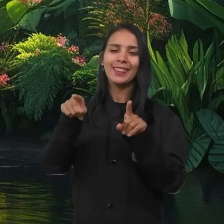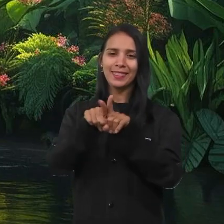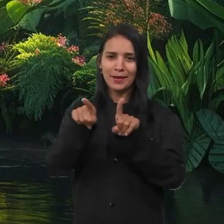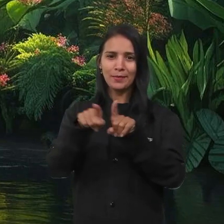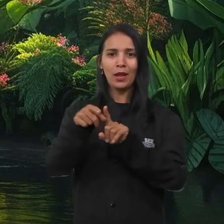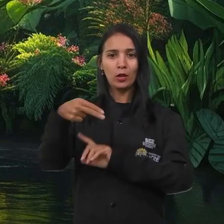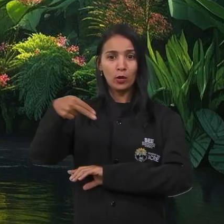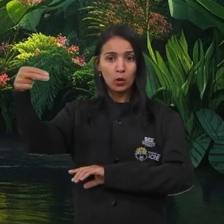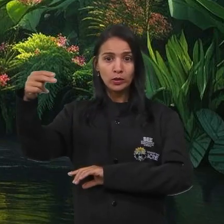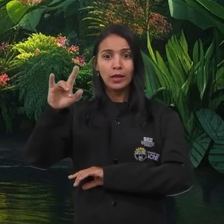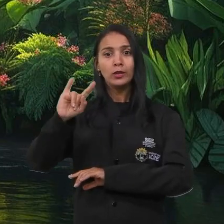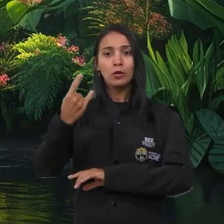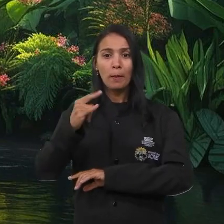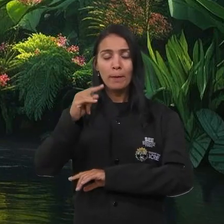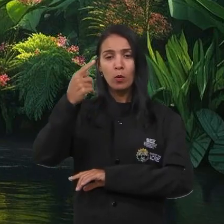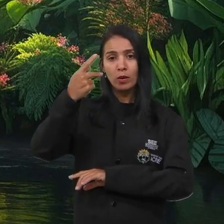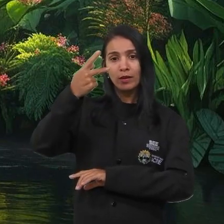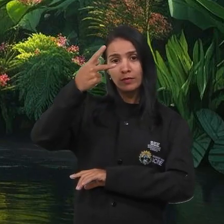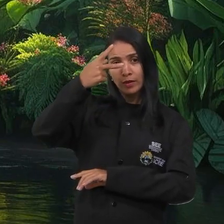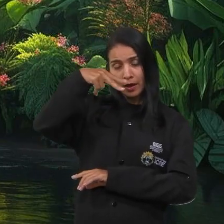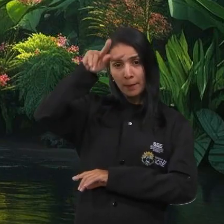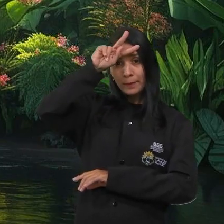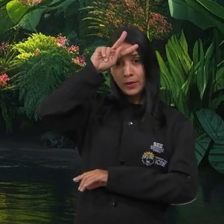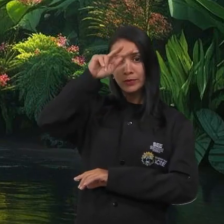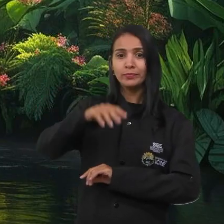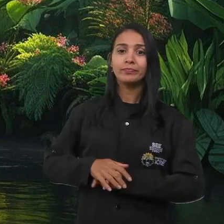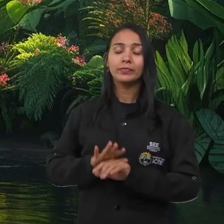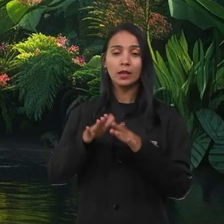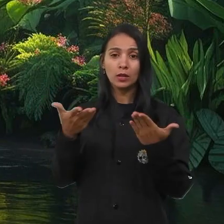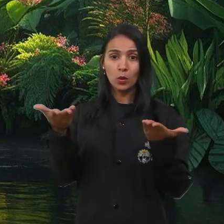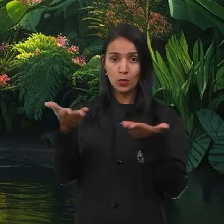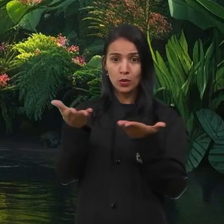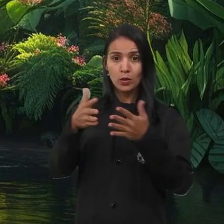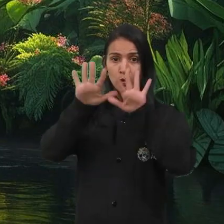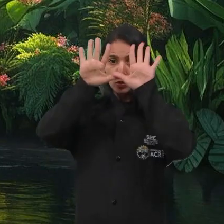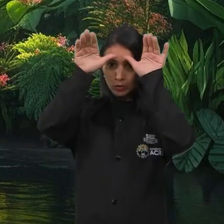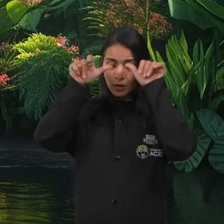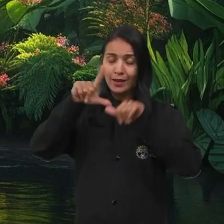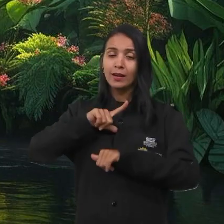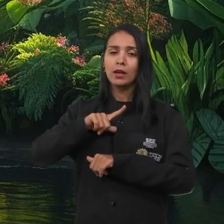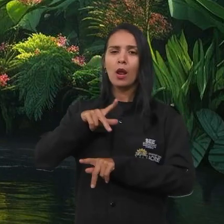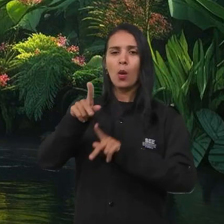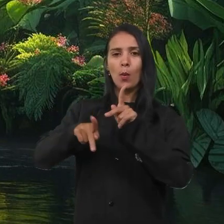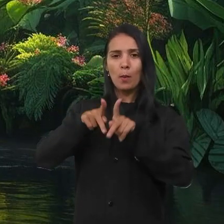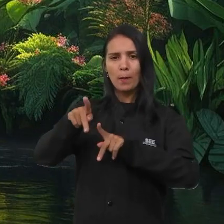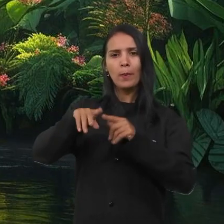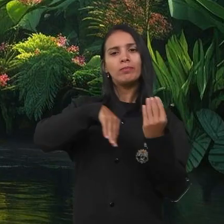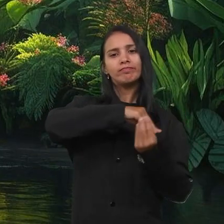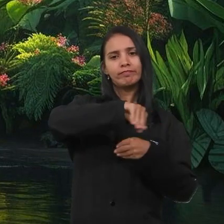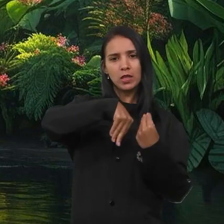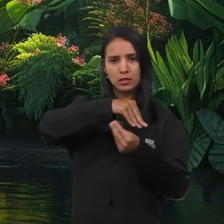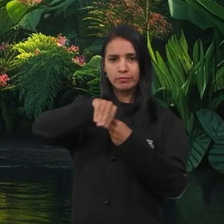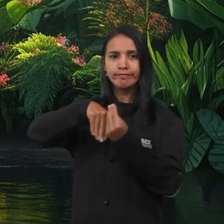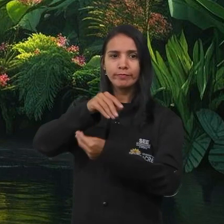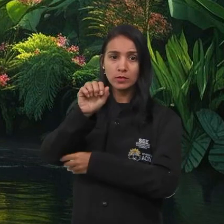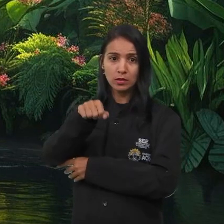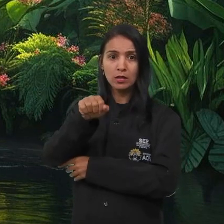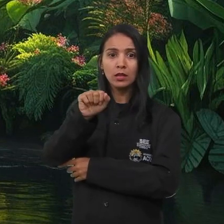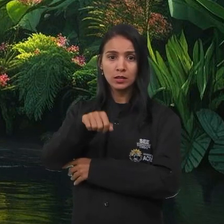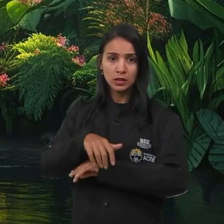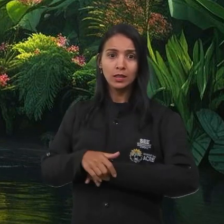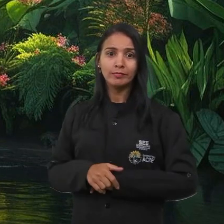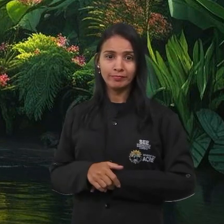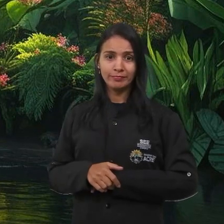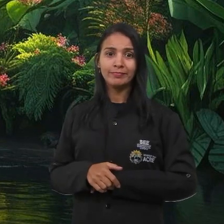Peru. Atualmente, o Acre possui uma população miscigenada, assim como é